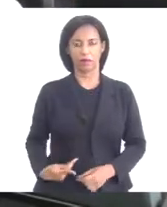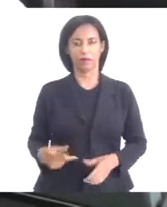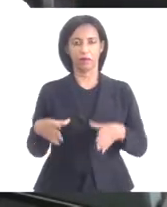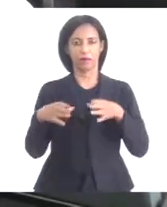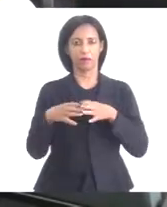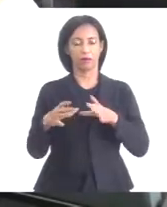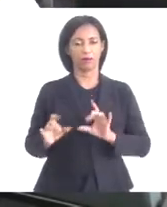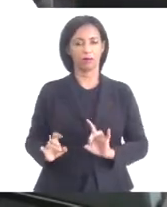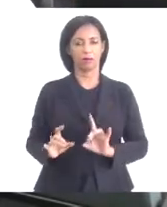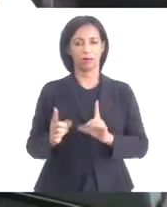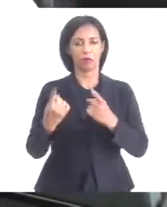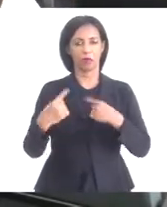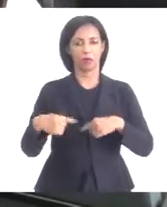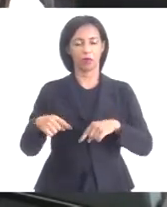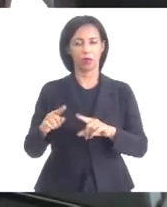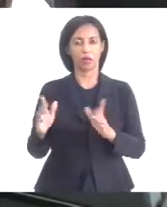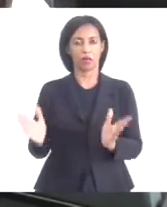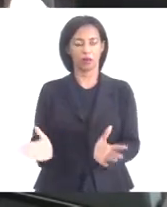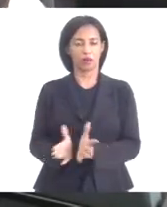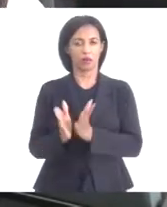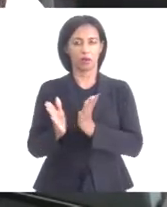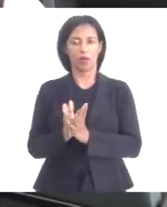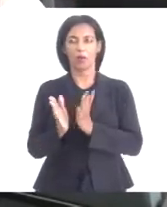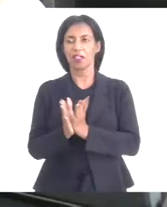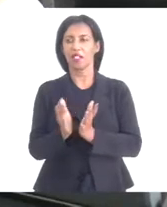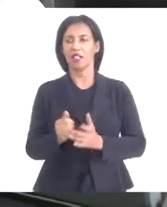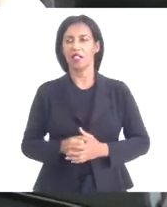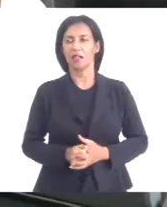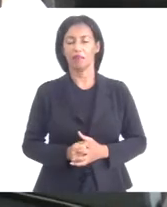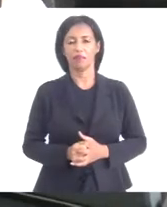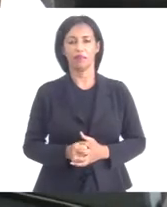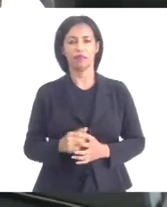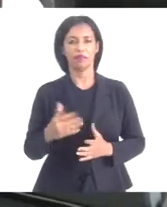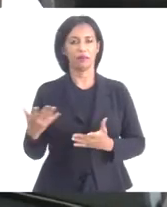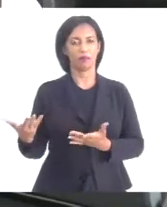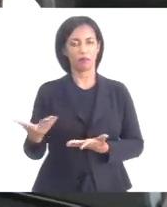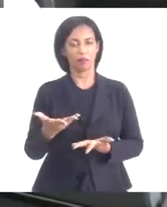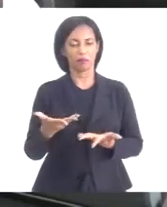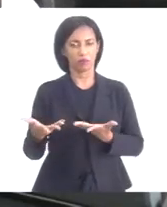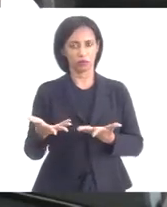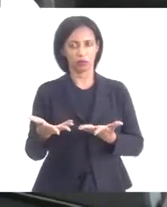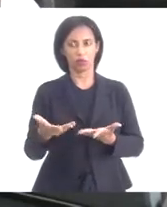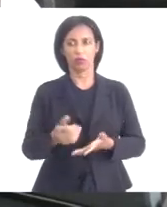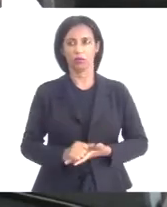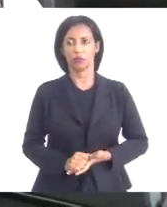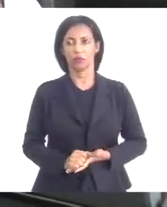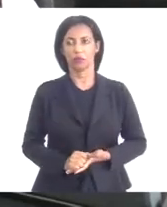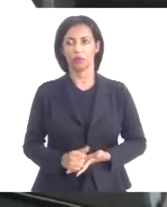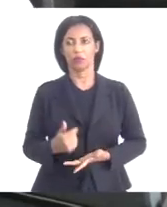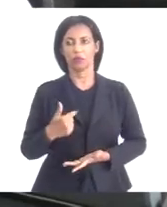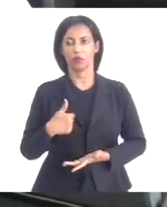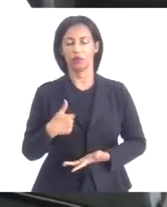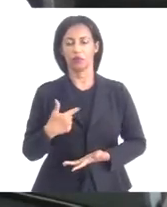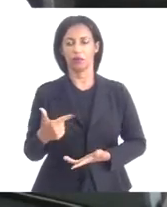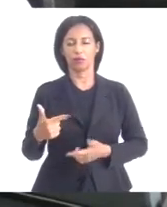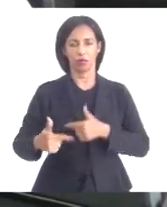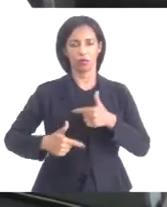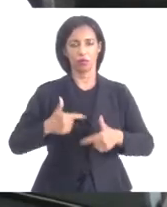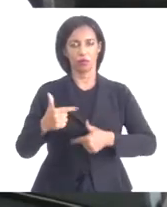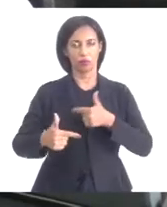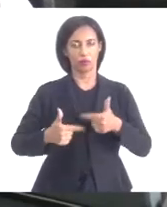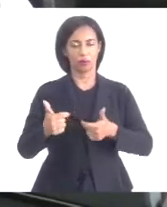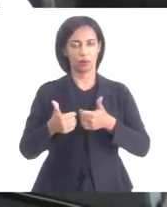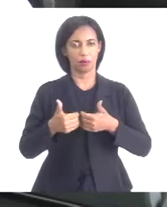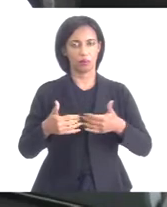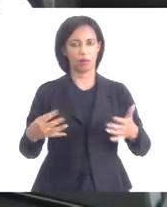da Comissão especial de enfrentamento da miséria EA extrema pobreza no estado do Rio de Janeiro eu dou por aberto os trabalhos